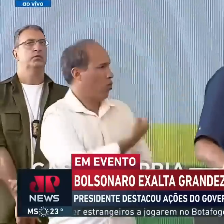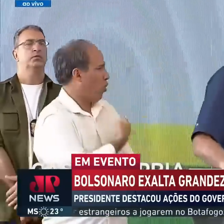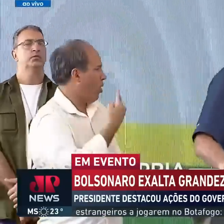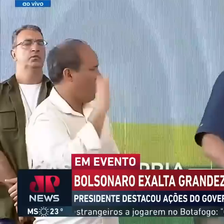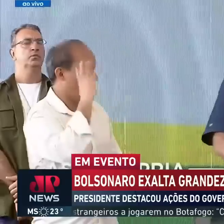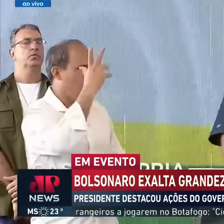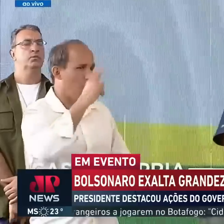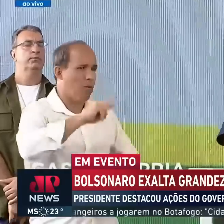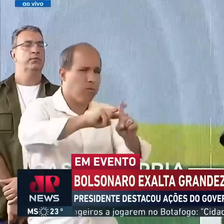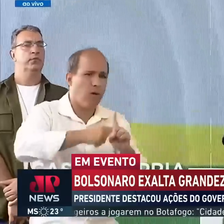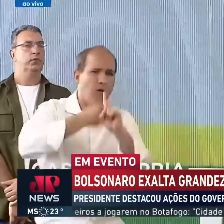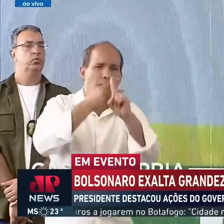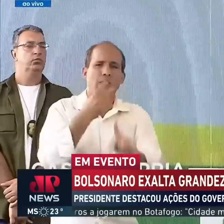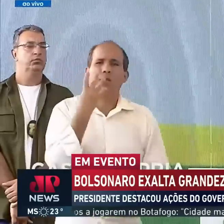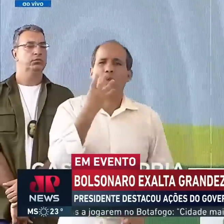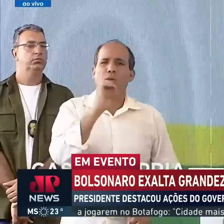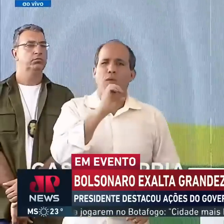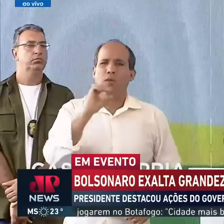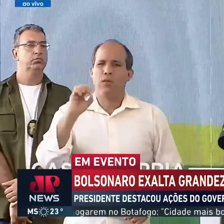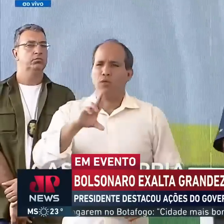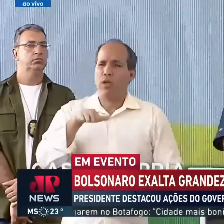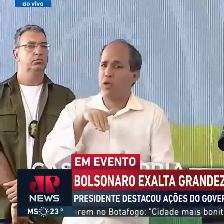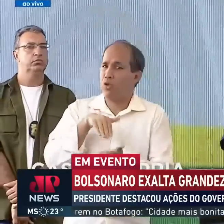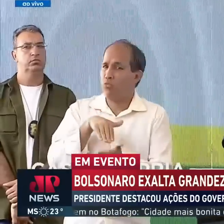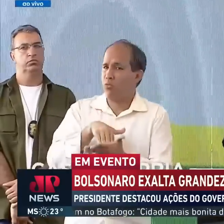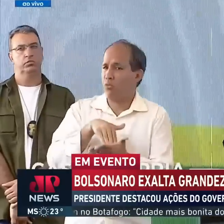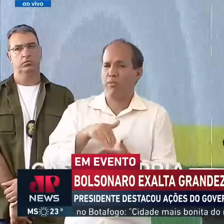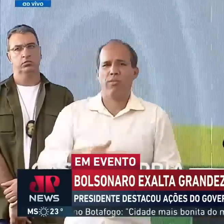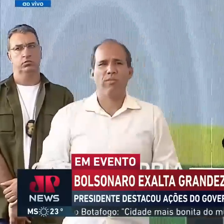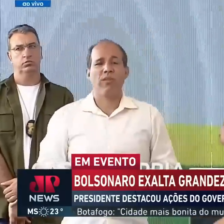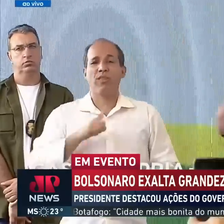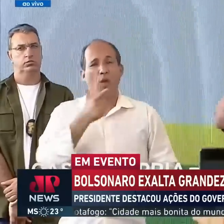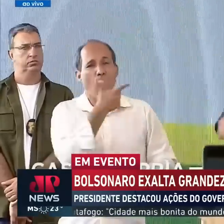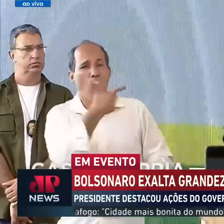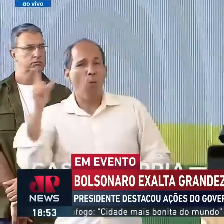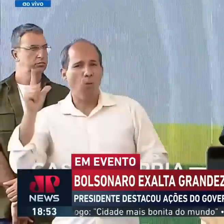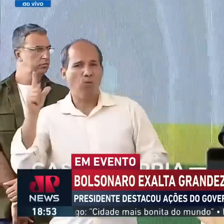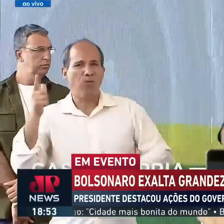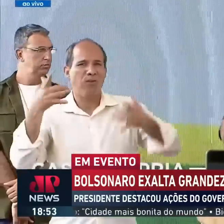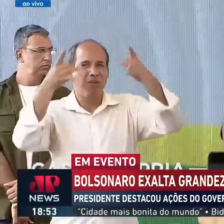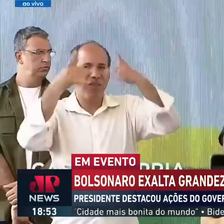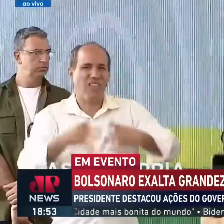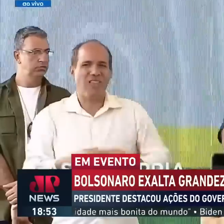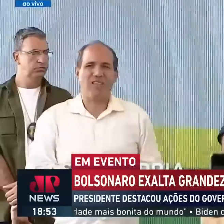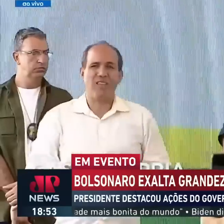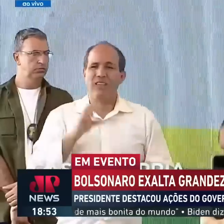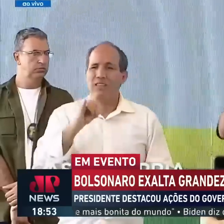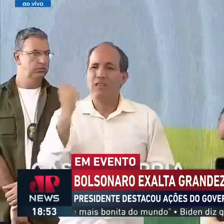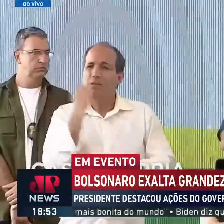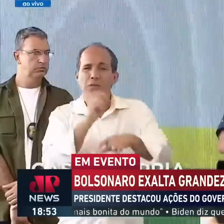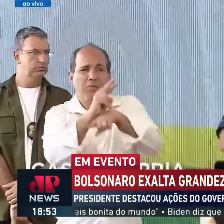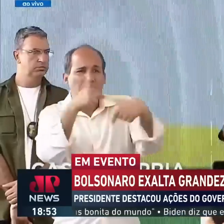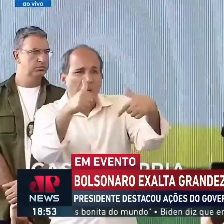passamos para no mínimo 400 reais e com detalhe Quem conseguir